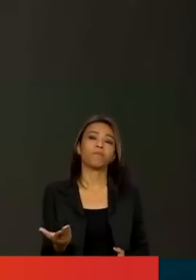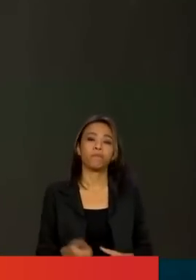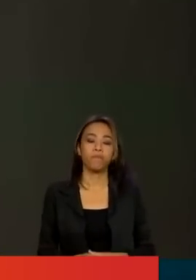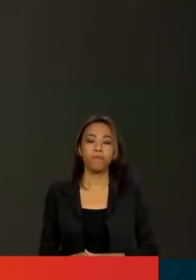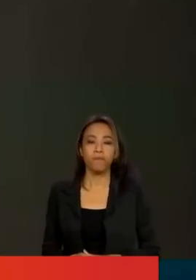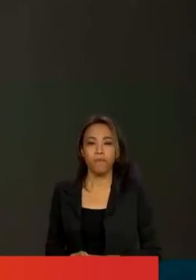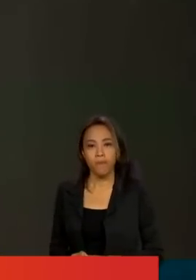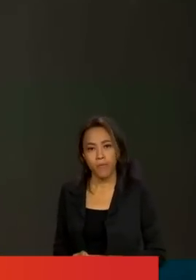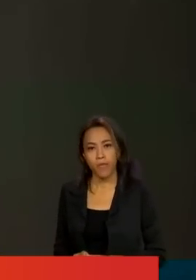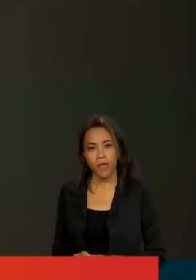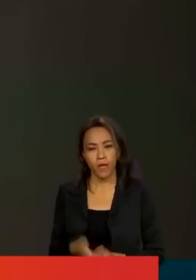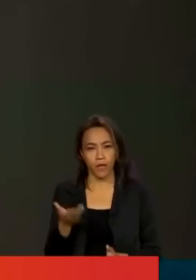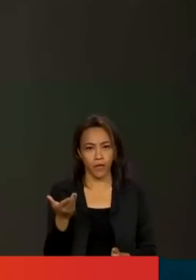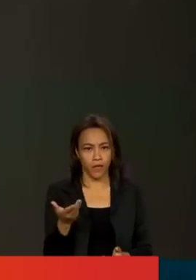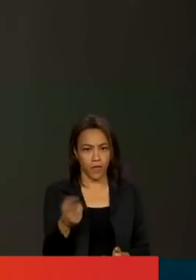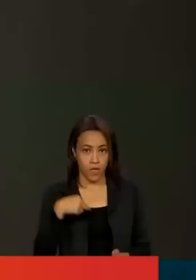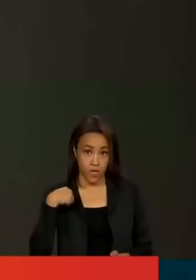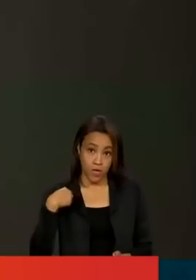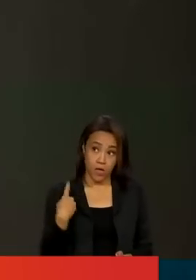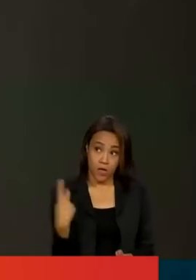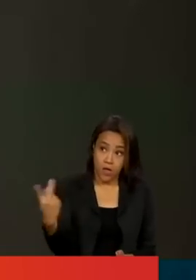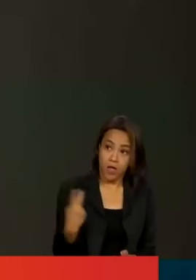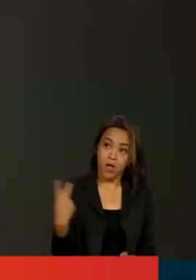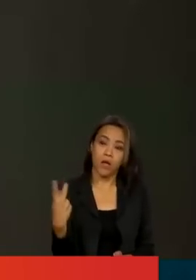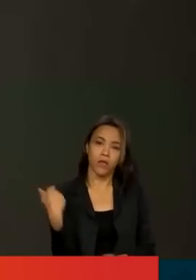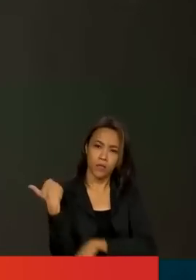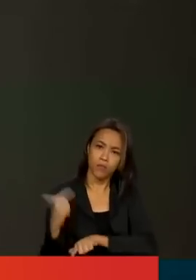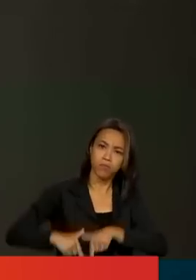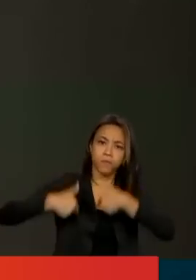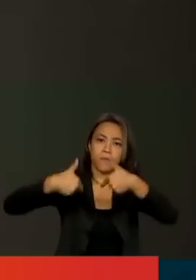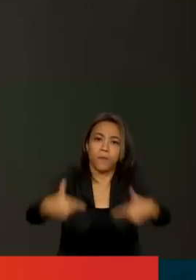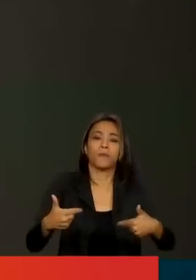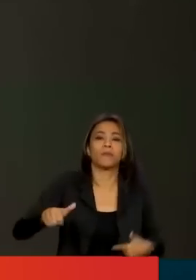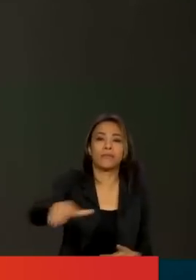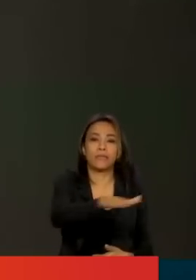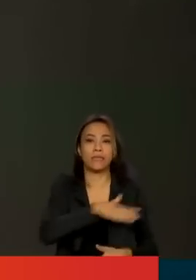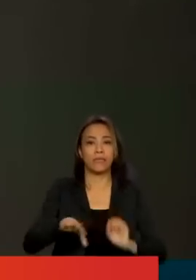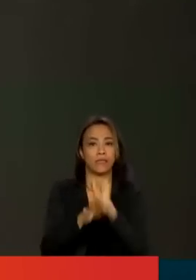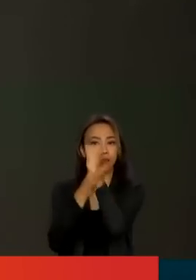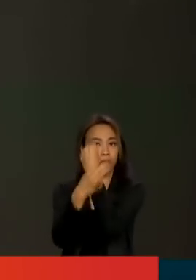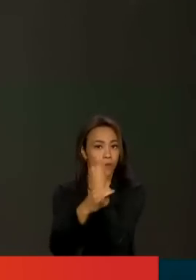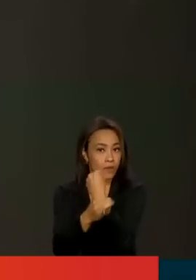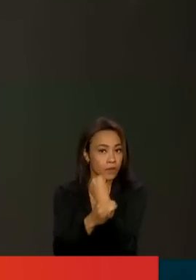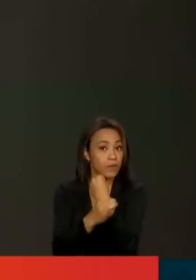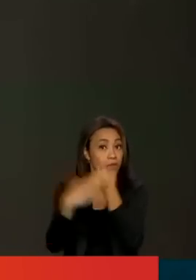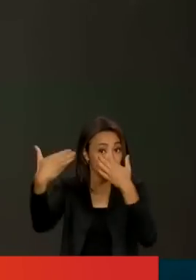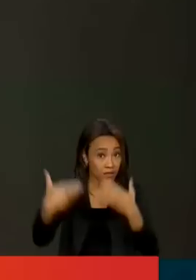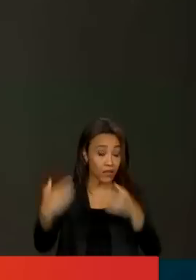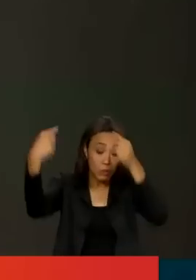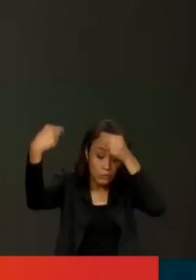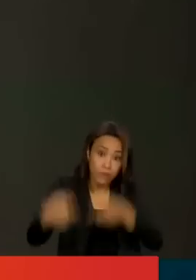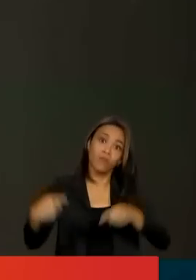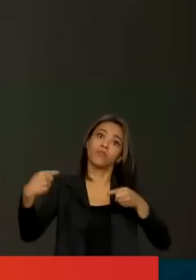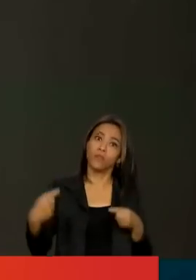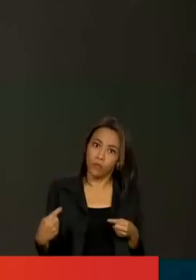é que uma forma ou outra atuamos na área de segurança pública Todos nós sabemos que é um desafio